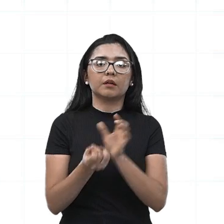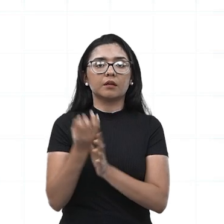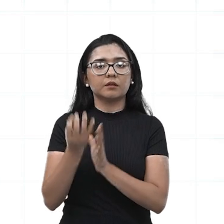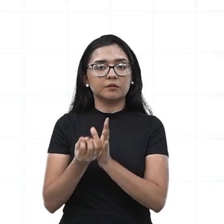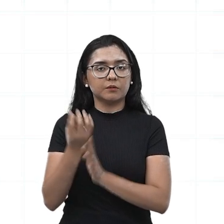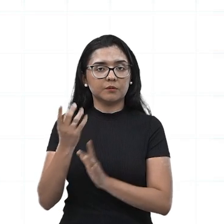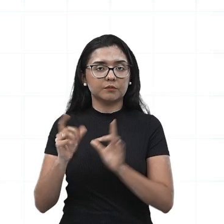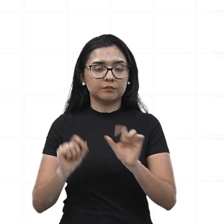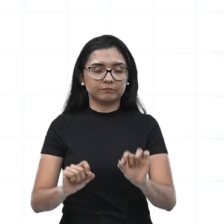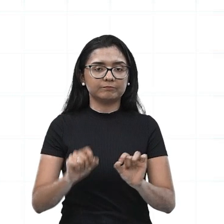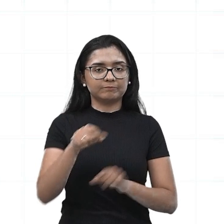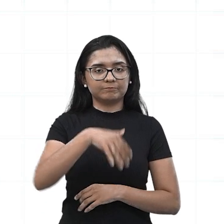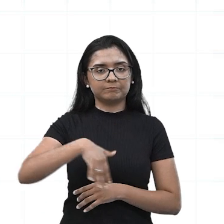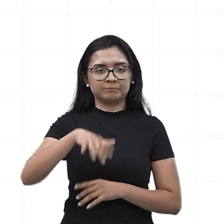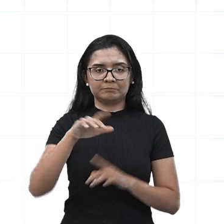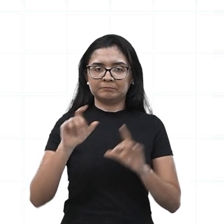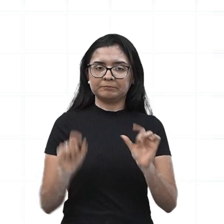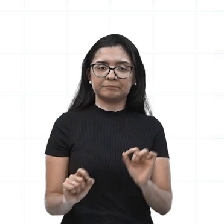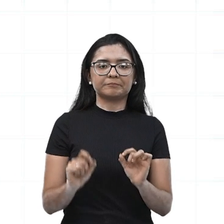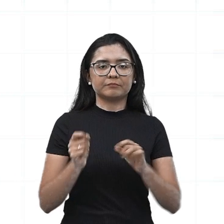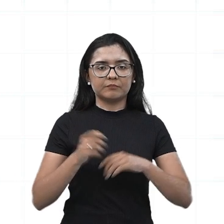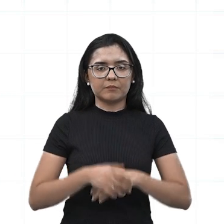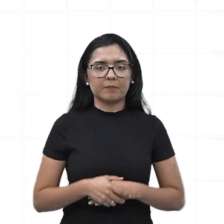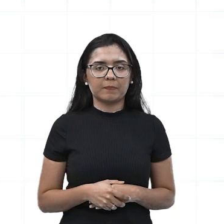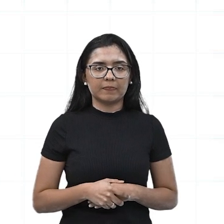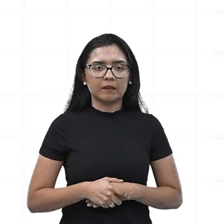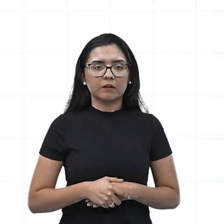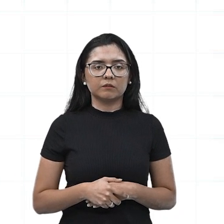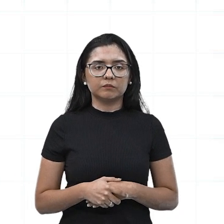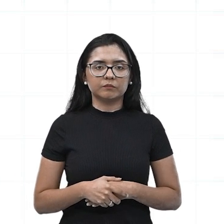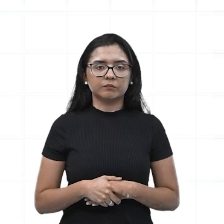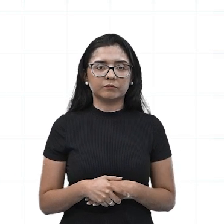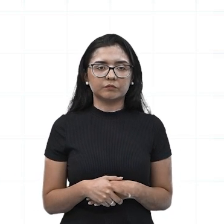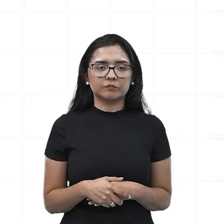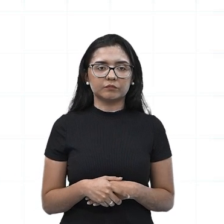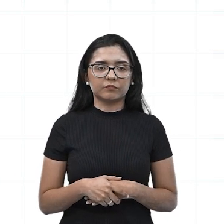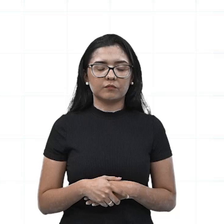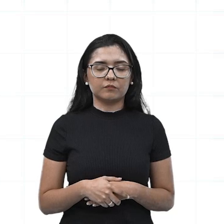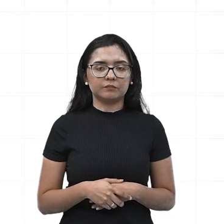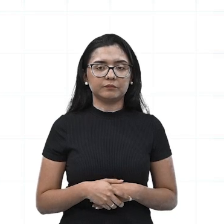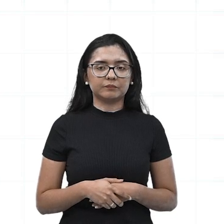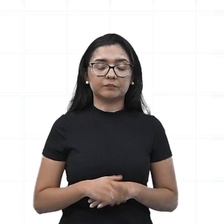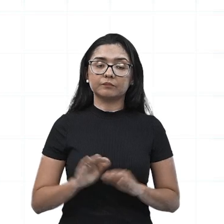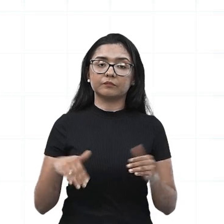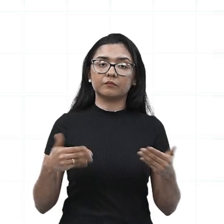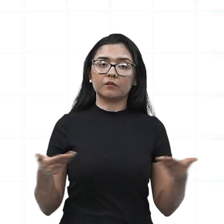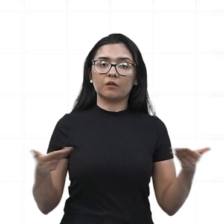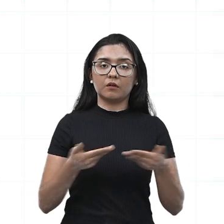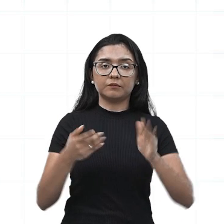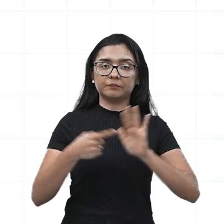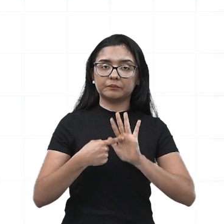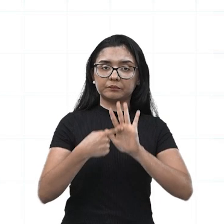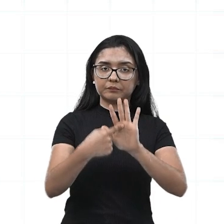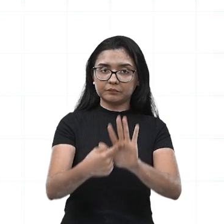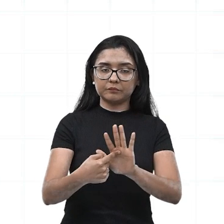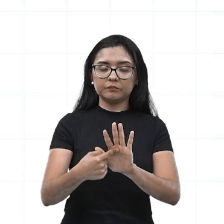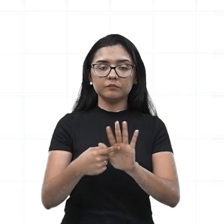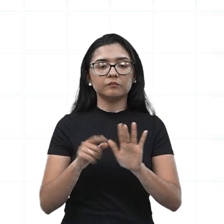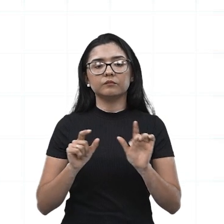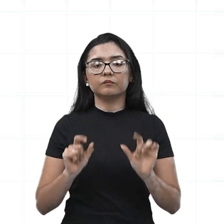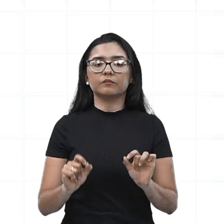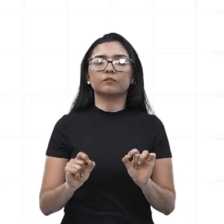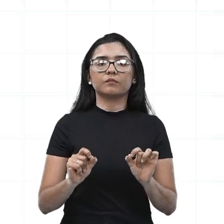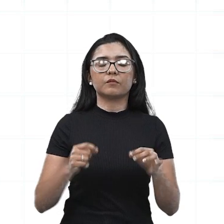da atmosfera geral da produção. E nós vamos mostrar para vocês agora,